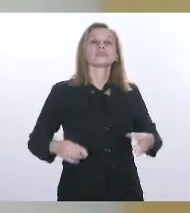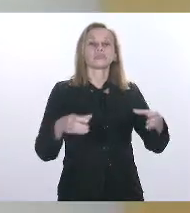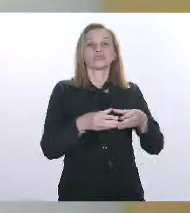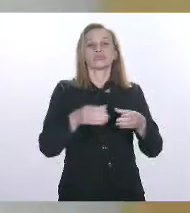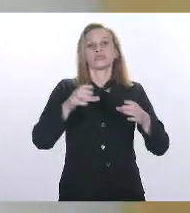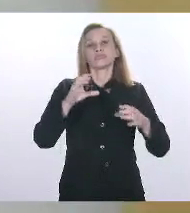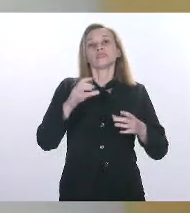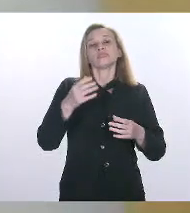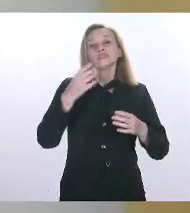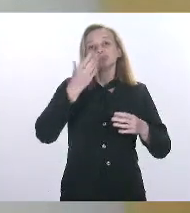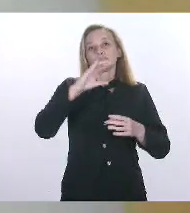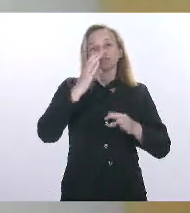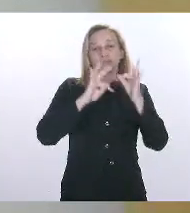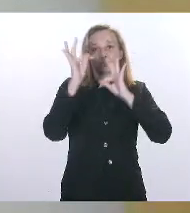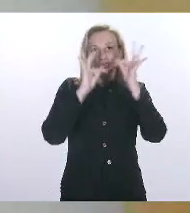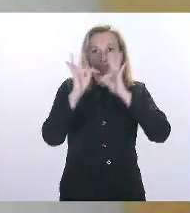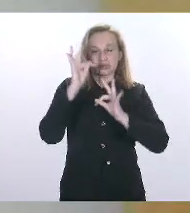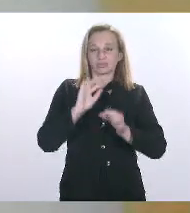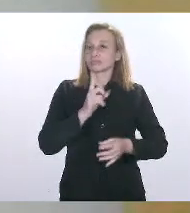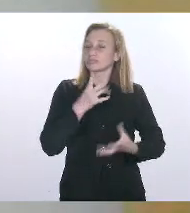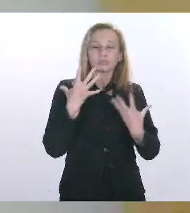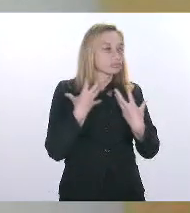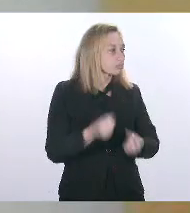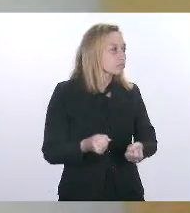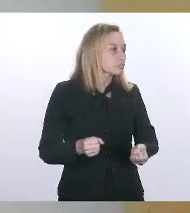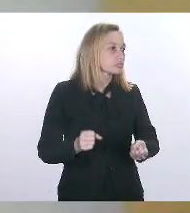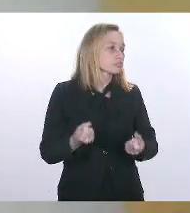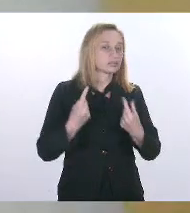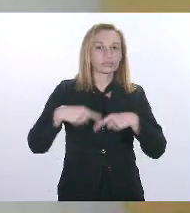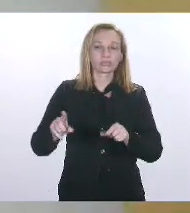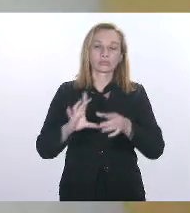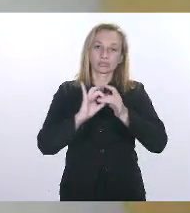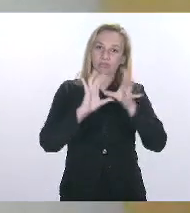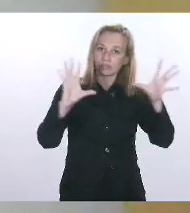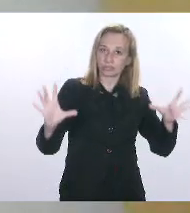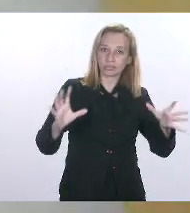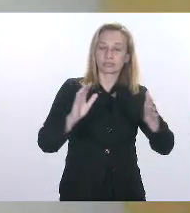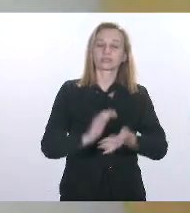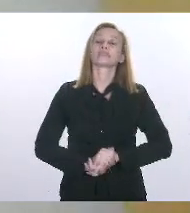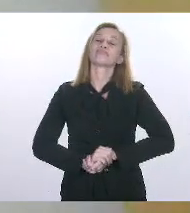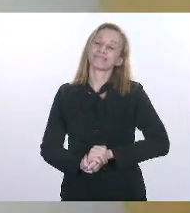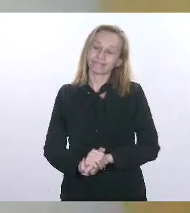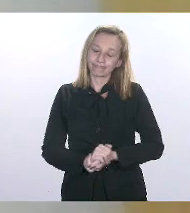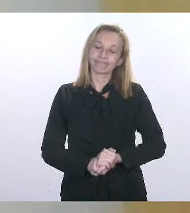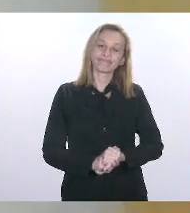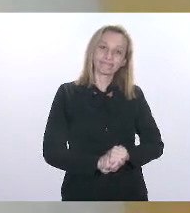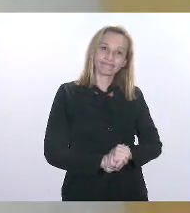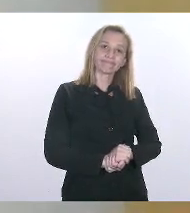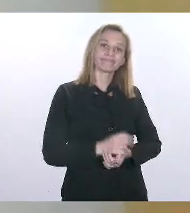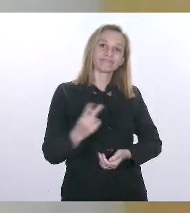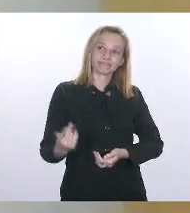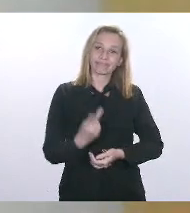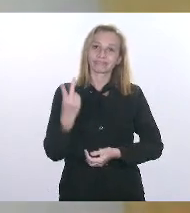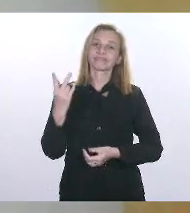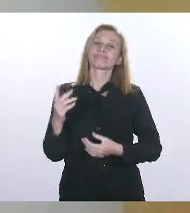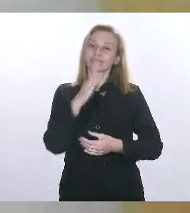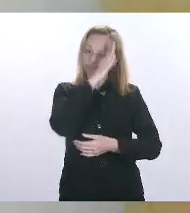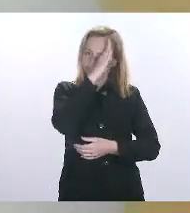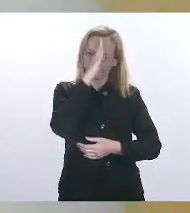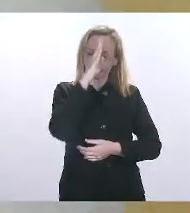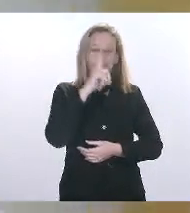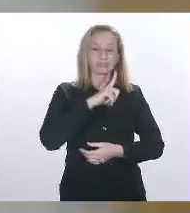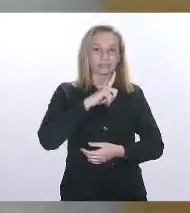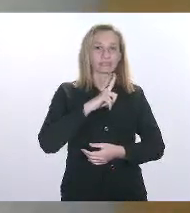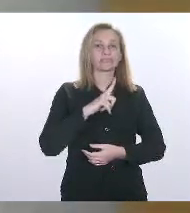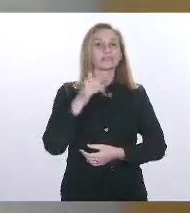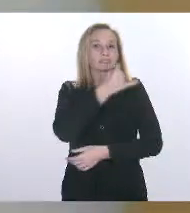o ataque que permanece à democracia interna e à estabilidade institucional deste valoroso ambiente acadêmico que temos no Rio de